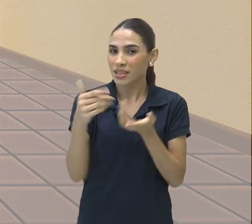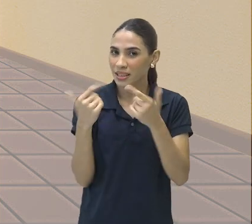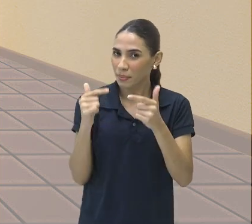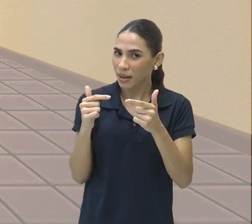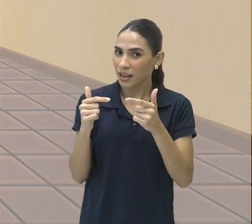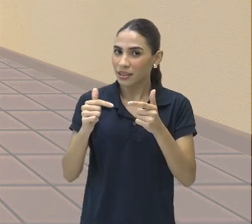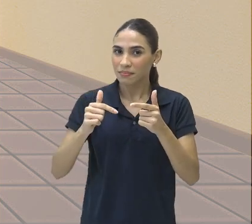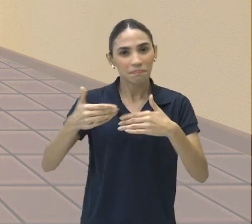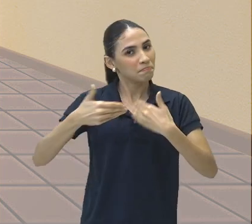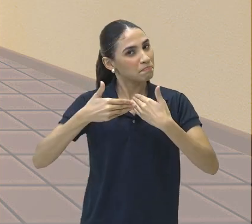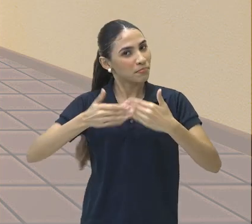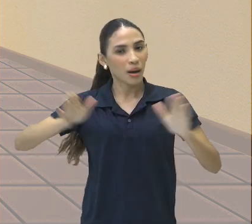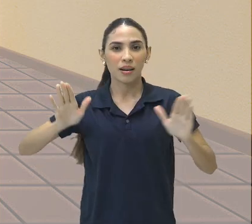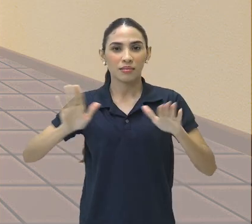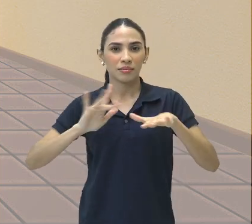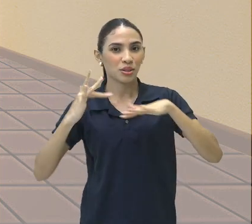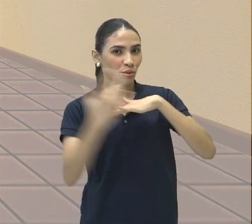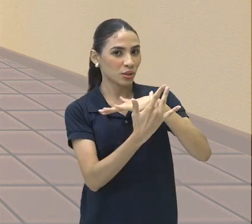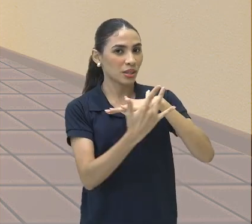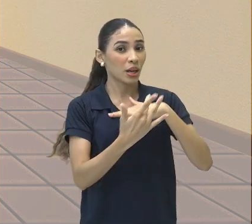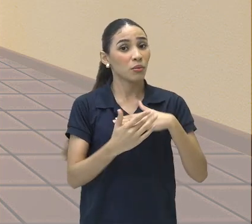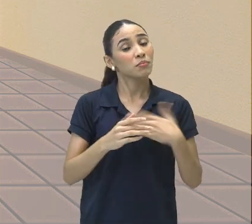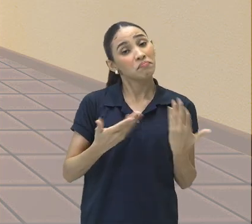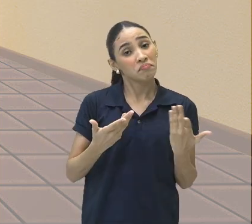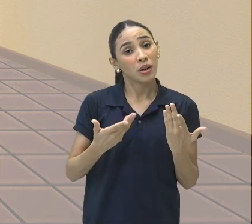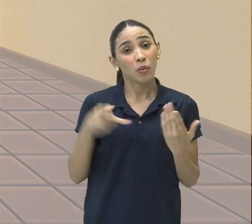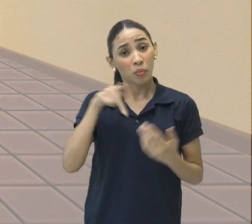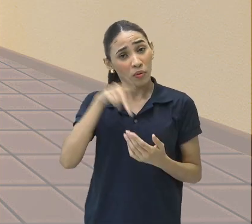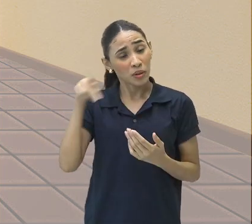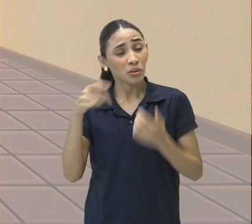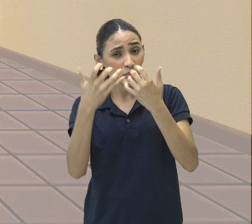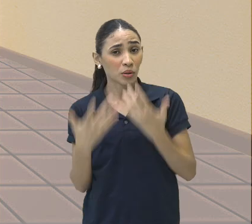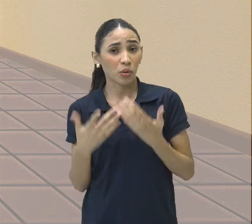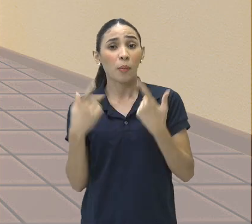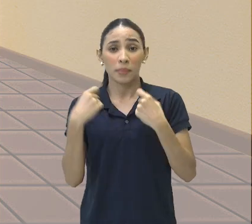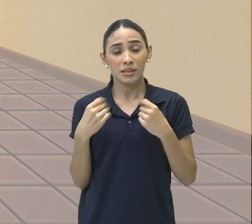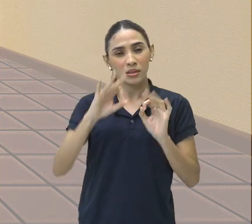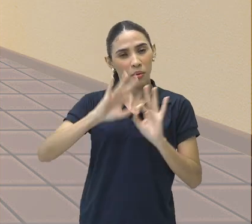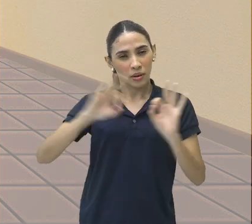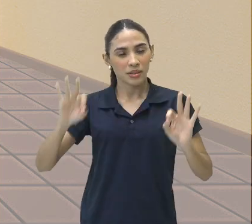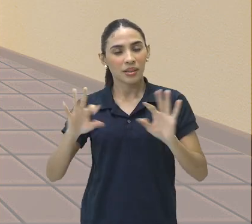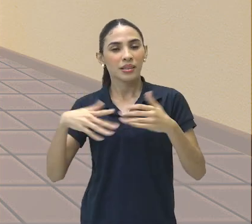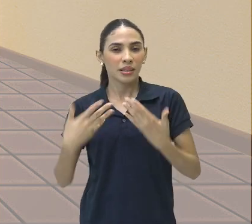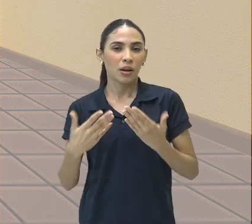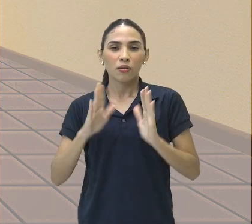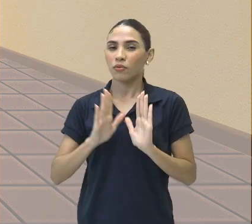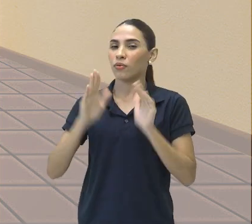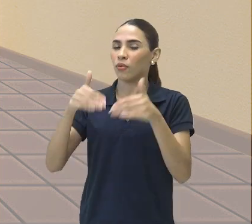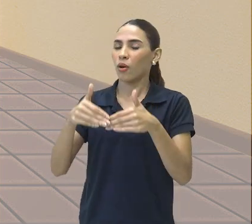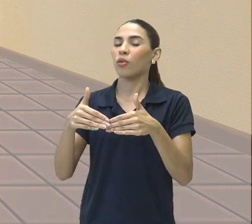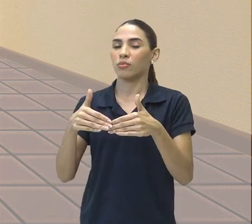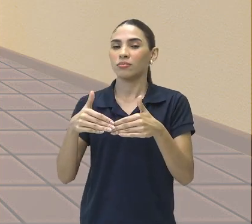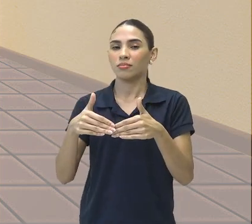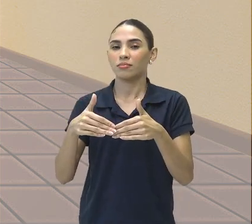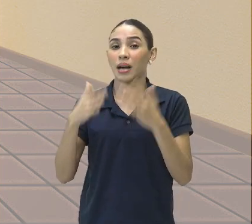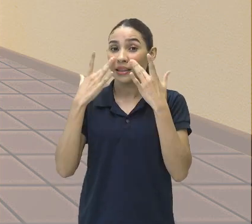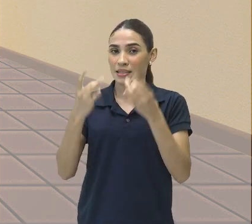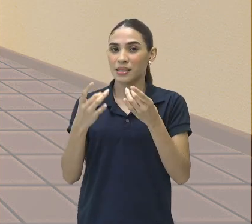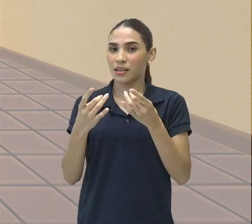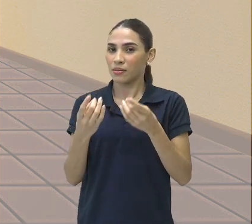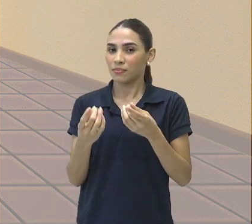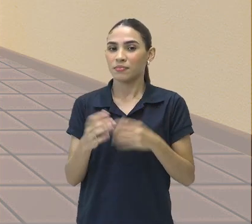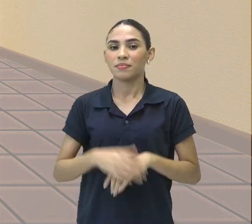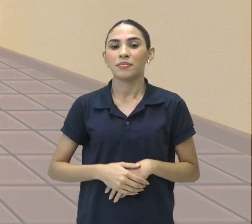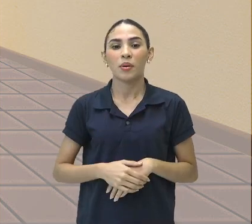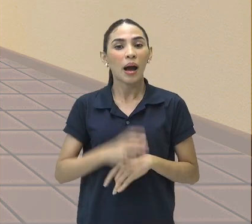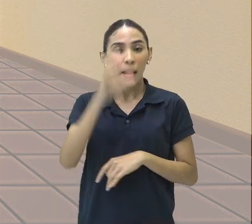e abrir minhas redes sociais, né? O Alexandre ali falou que tem que cuidar disso aí, então eu vou dar um carinho. Então, fica aí, né?